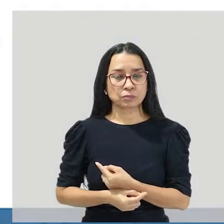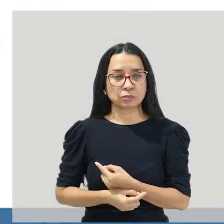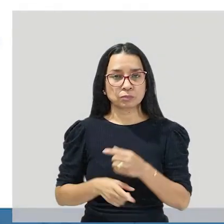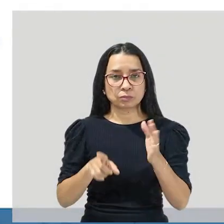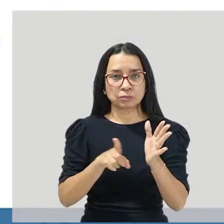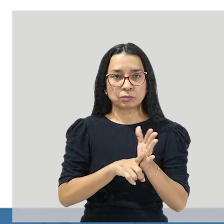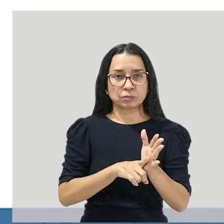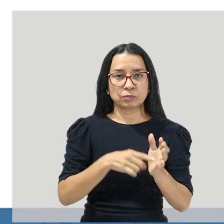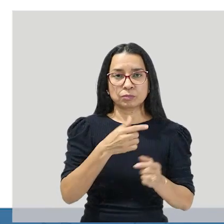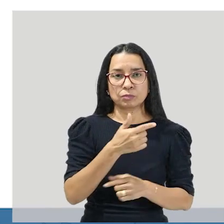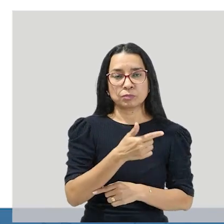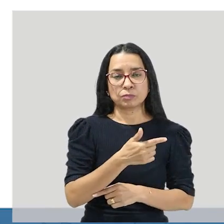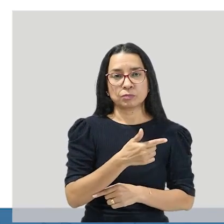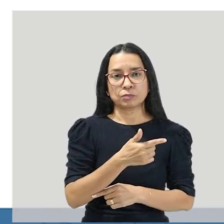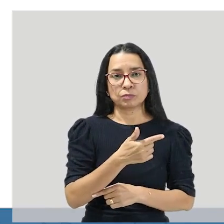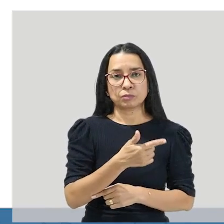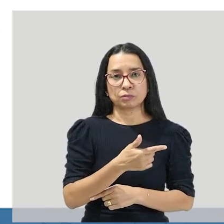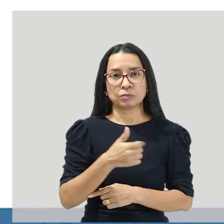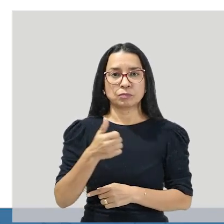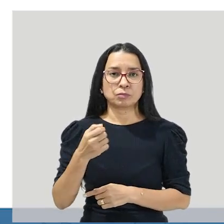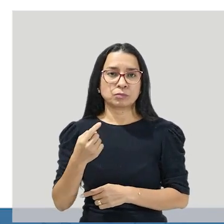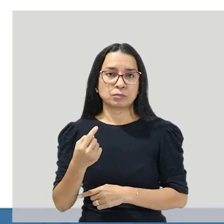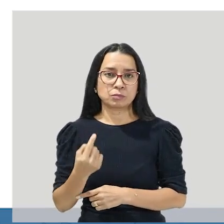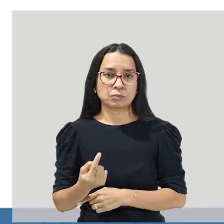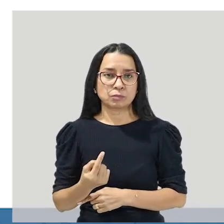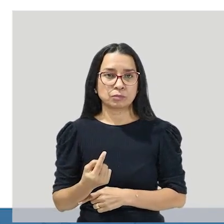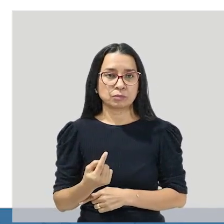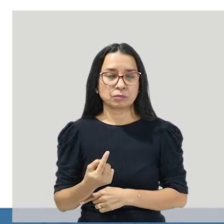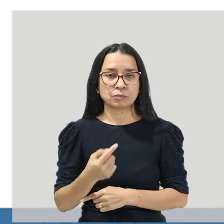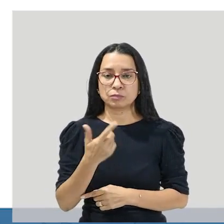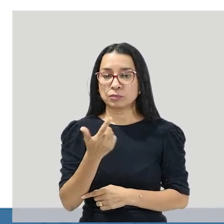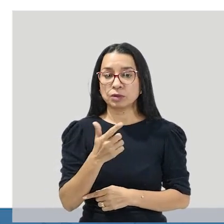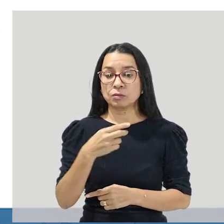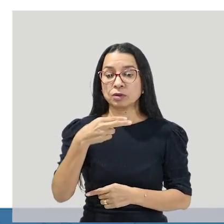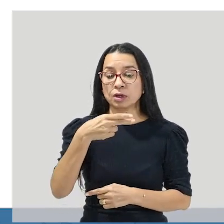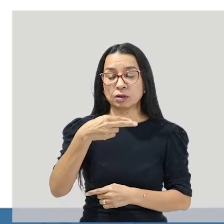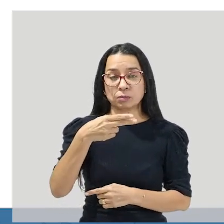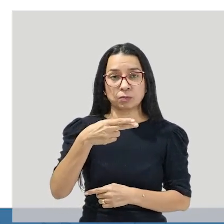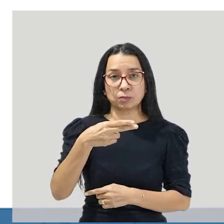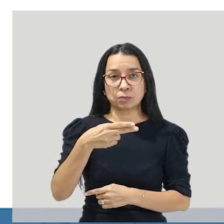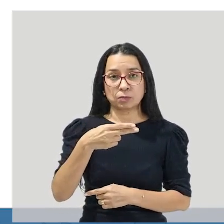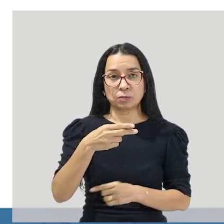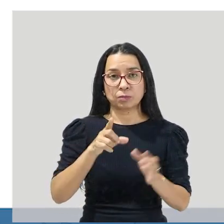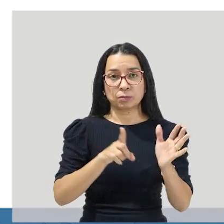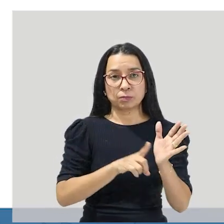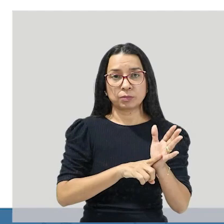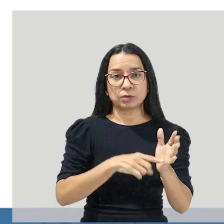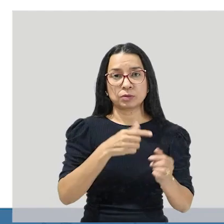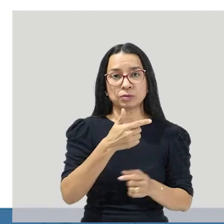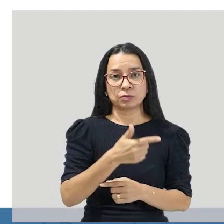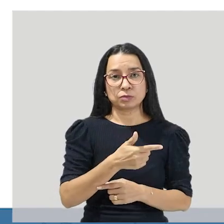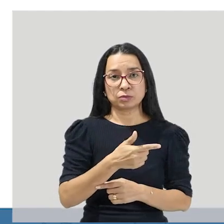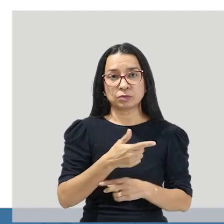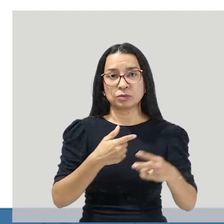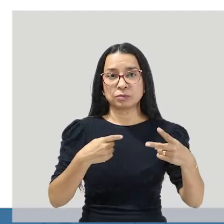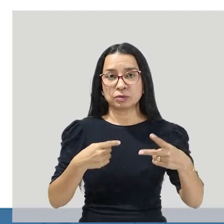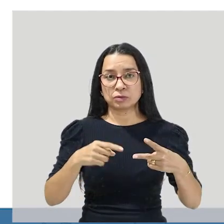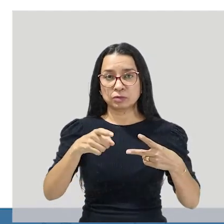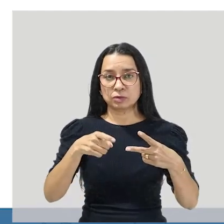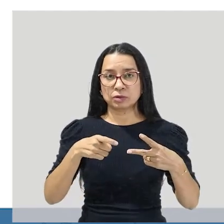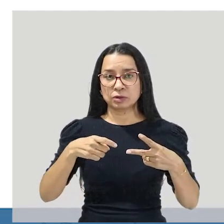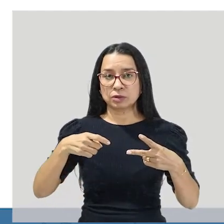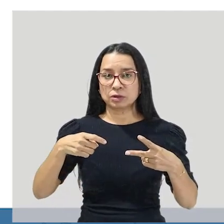1, com bolinha aberta, então não tem a barrinha do igual, ficou assim, ó. Menos 2 menor que x menor que